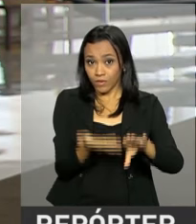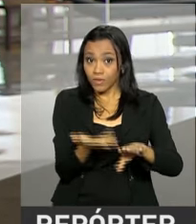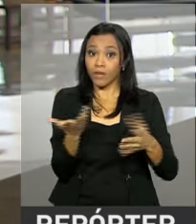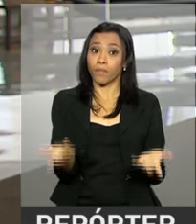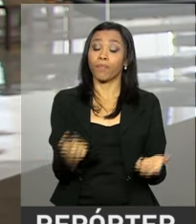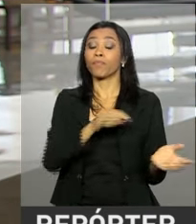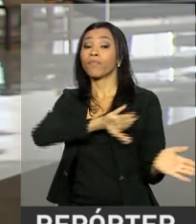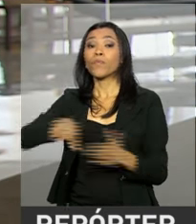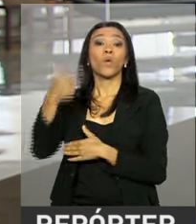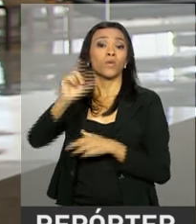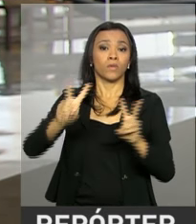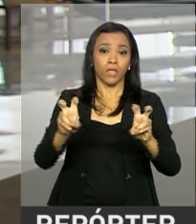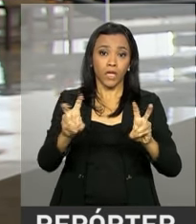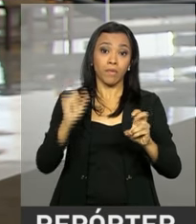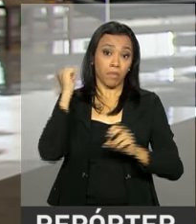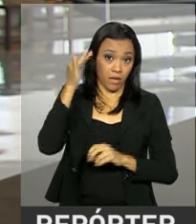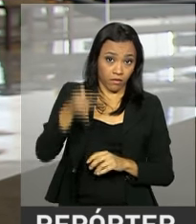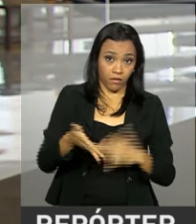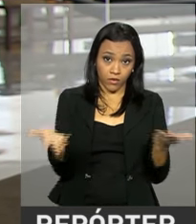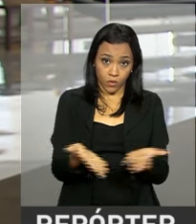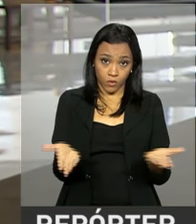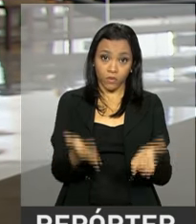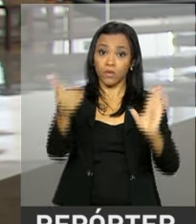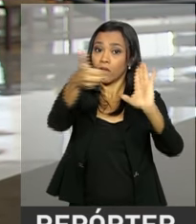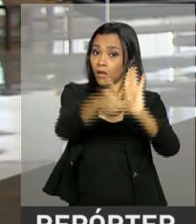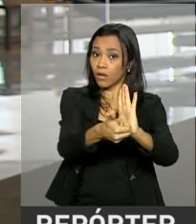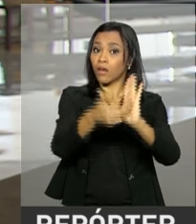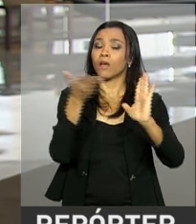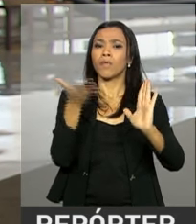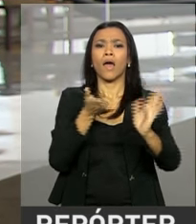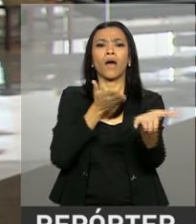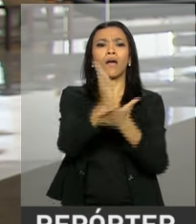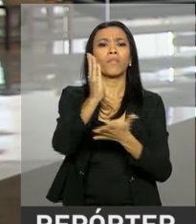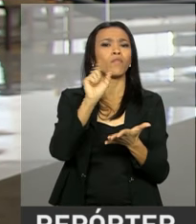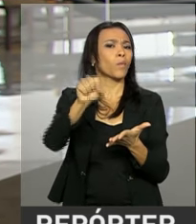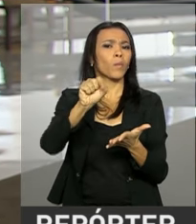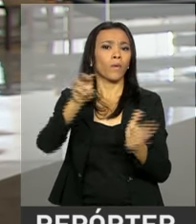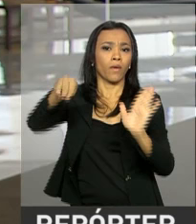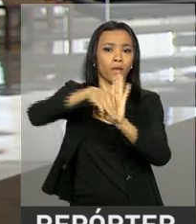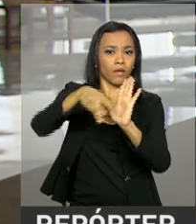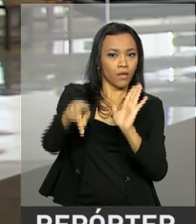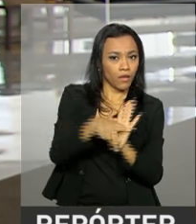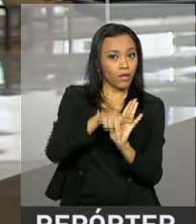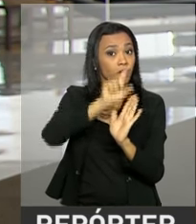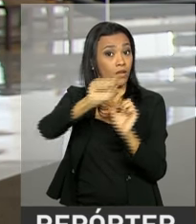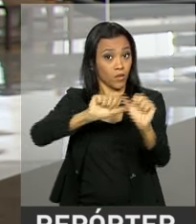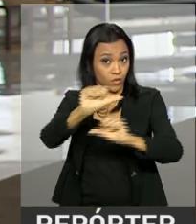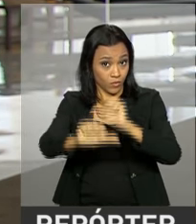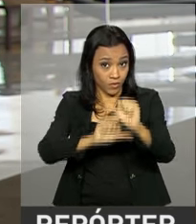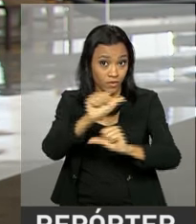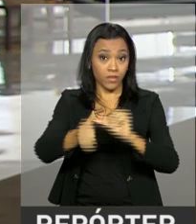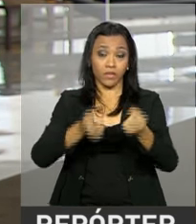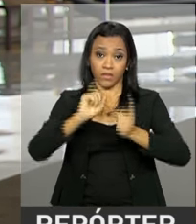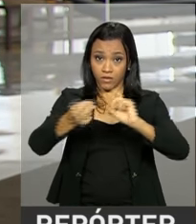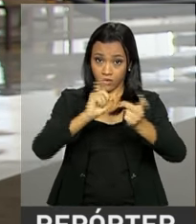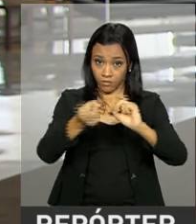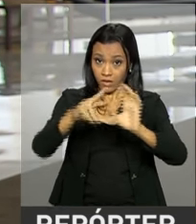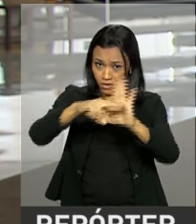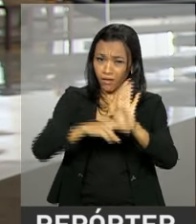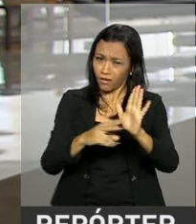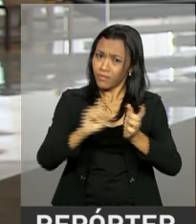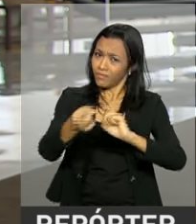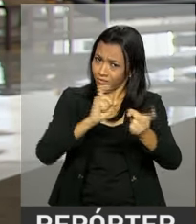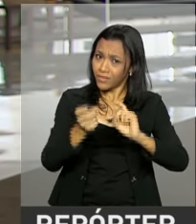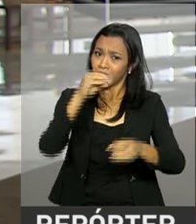Leandro Mudando de assunto durante a madrugada de hoje a câmara dos deputados aprovou a medida provisória da reforma forma administrativa Essa é